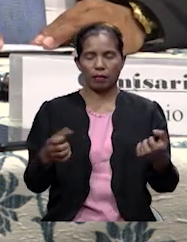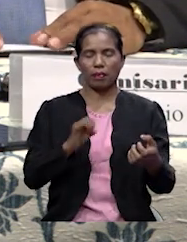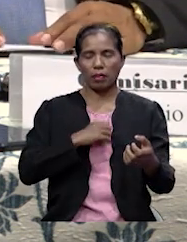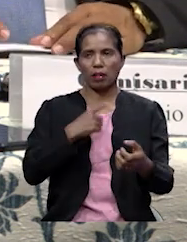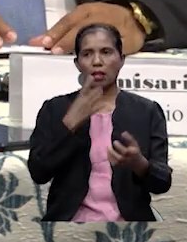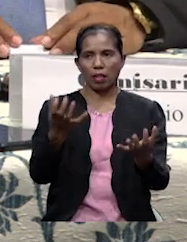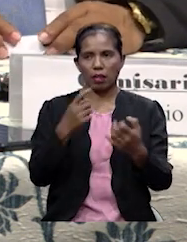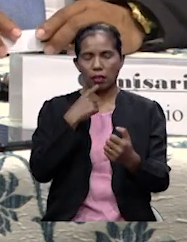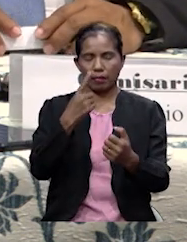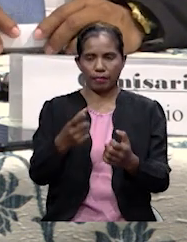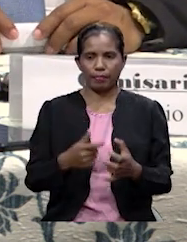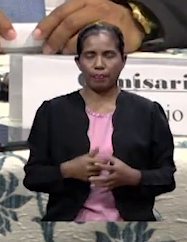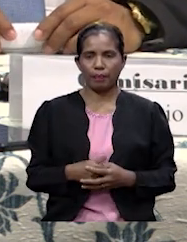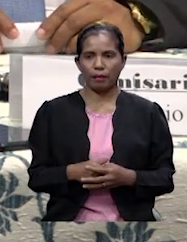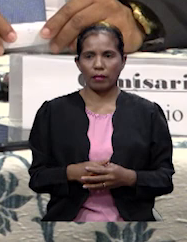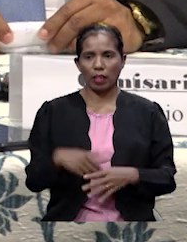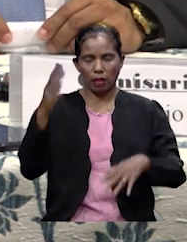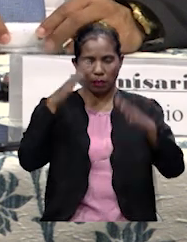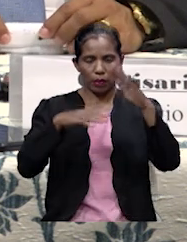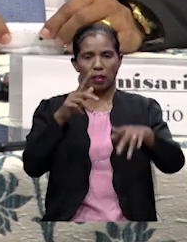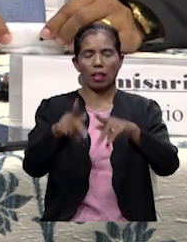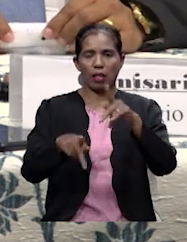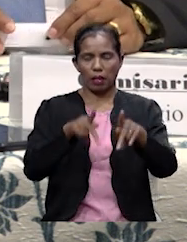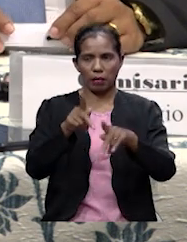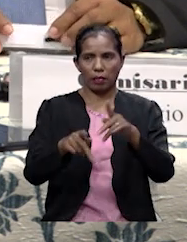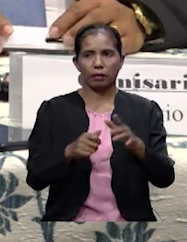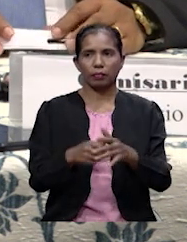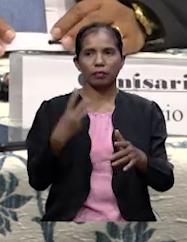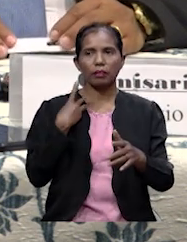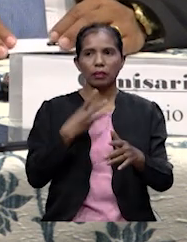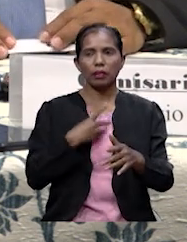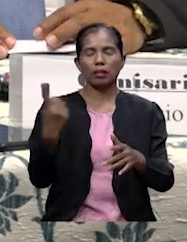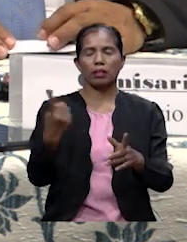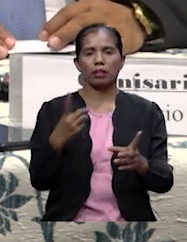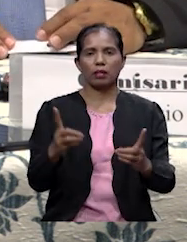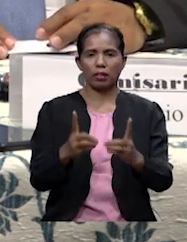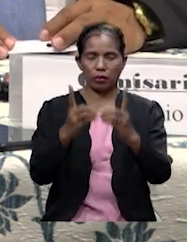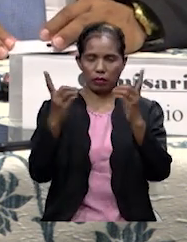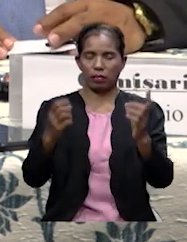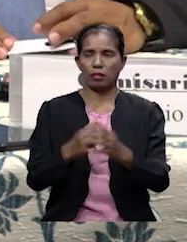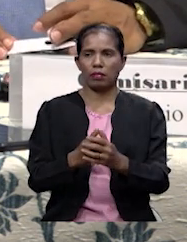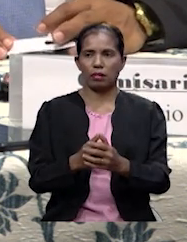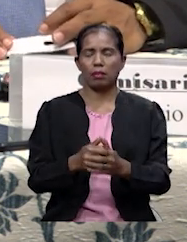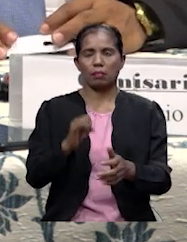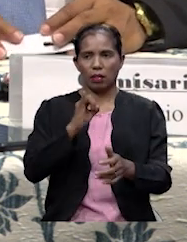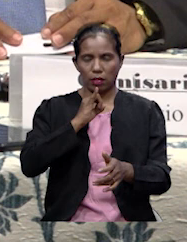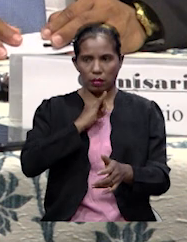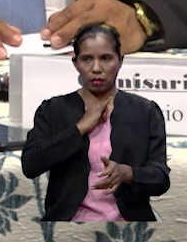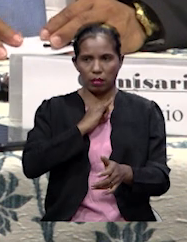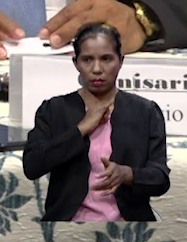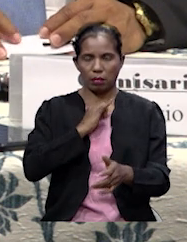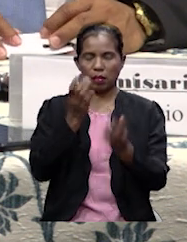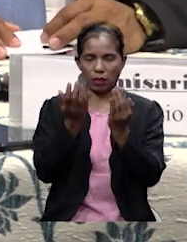dia hendene. Ne problema ema nia ne. Nebem kita sempre in frente pro dia nebem hau bahau ba